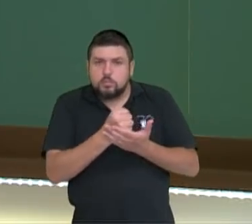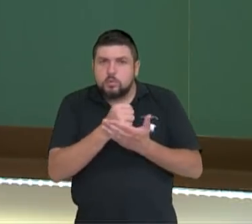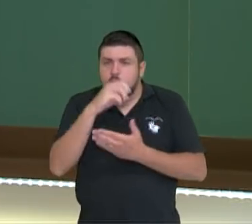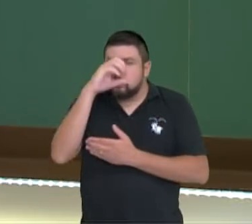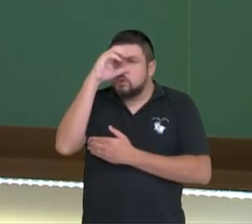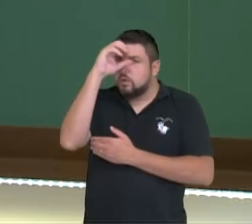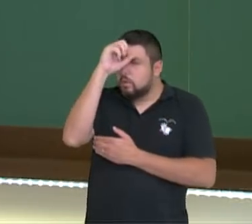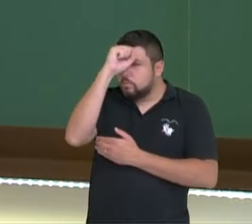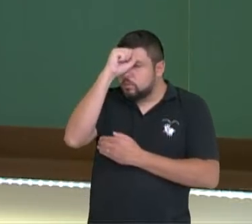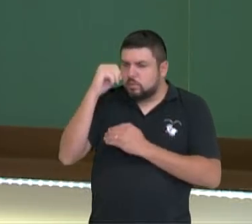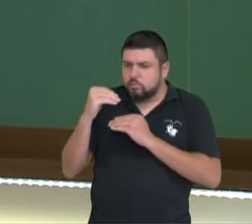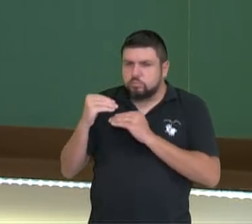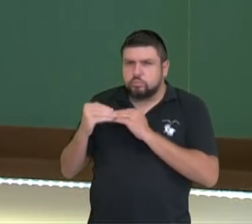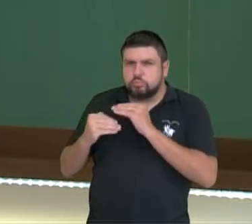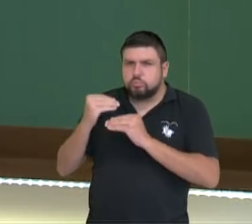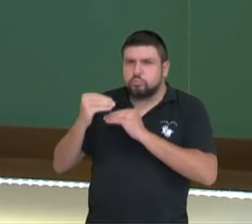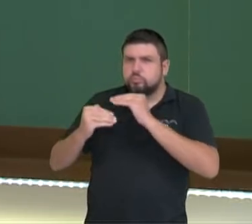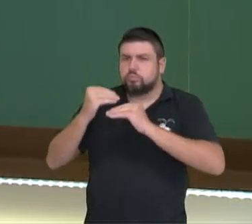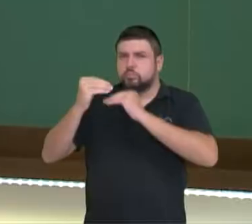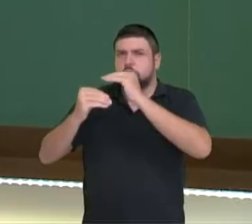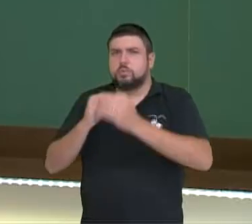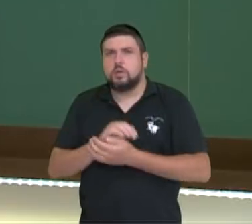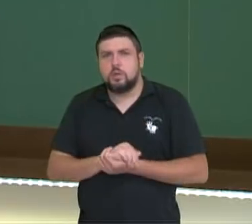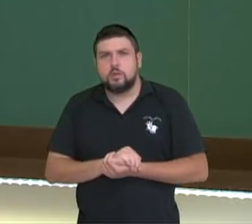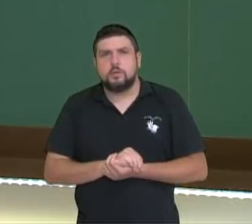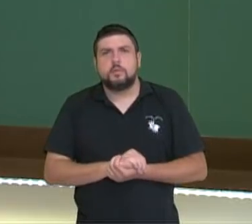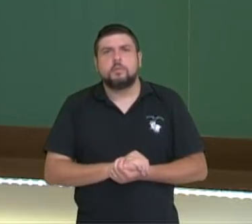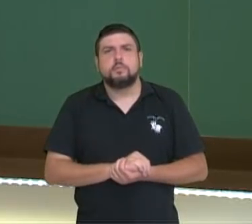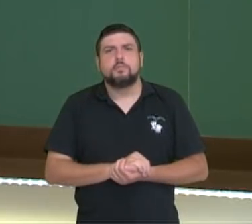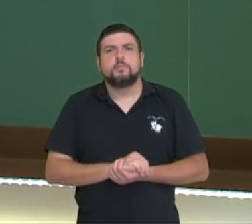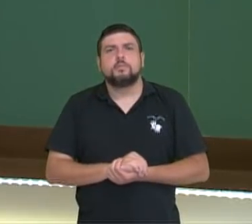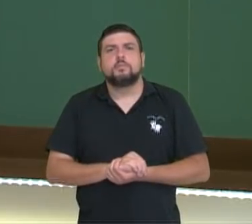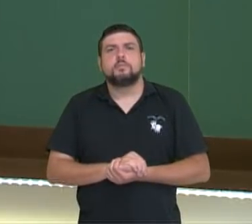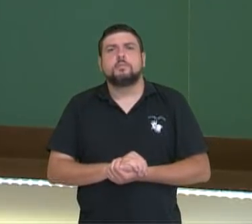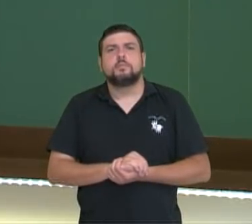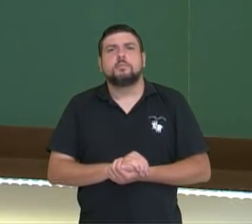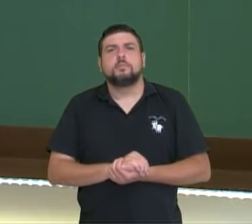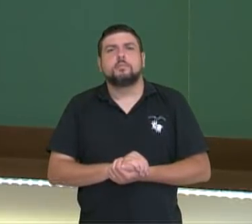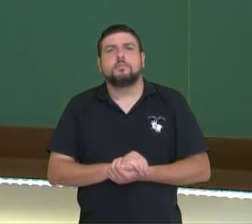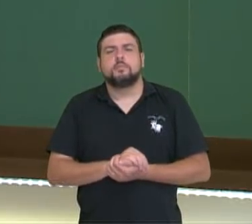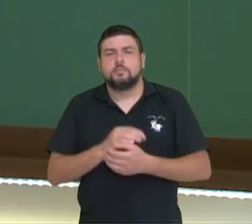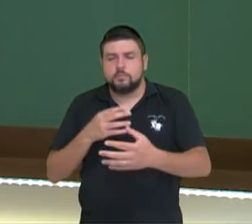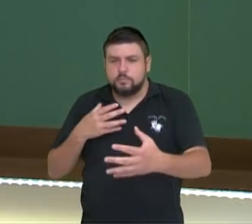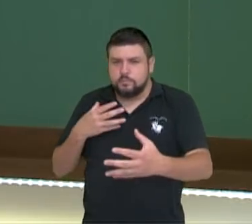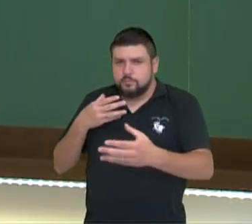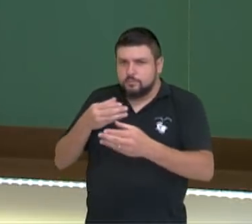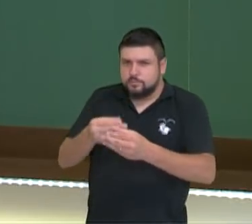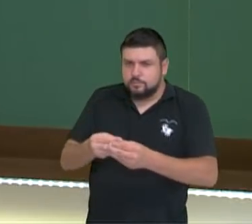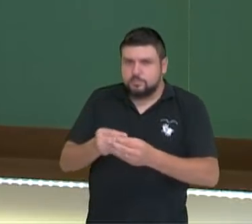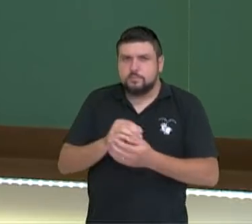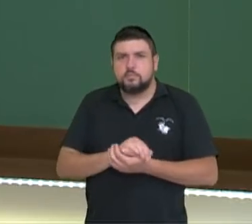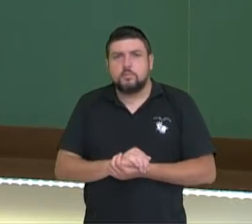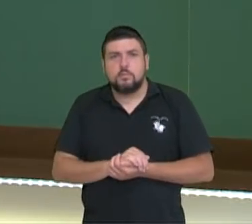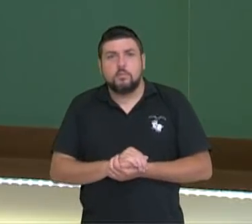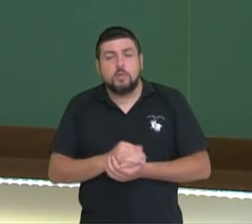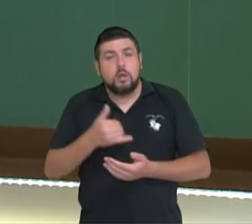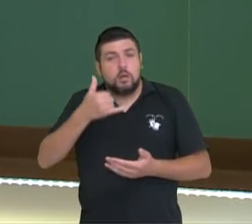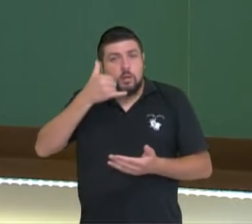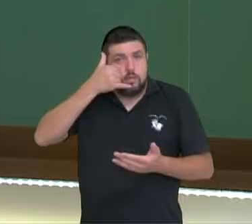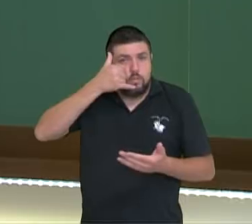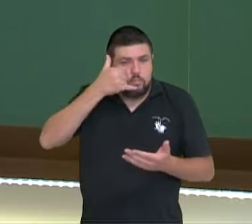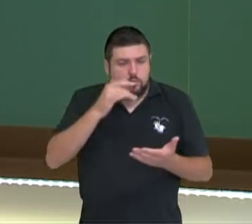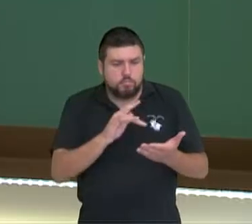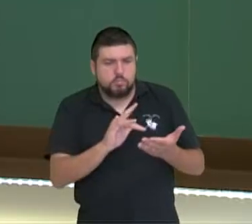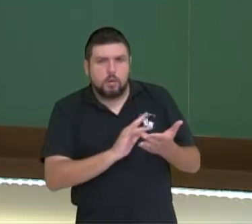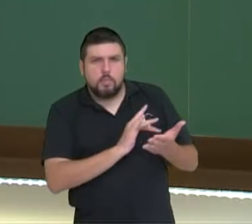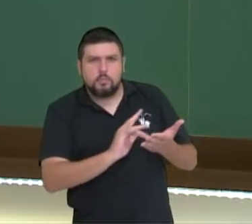realmente ajudar vocês a aprender, ok? Revisando então, os smartphones, a gente viu que eles possuem